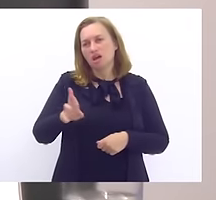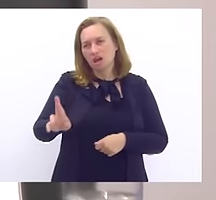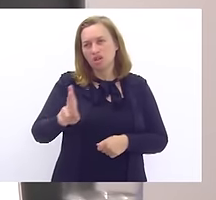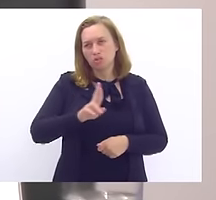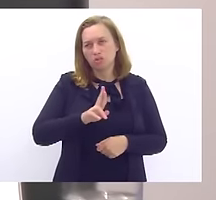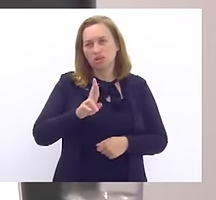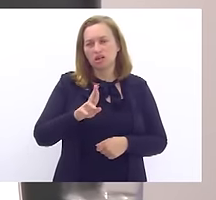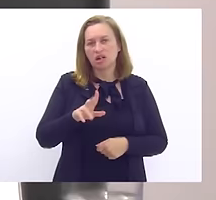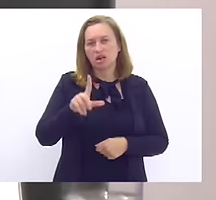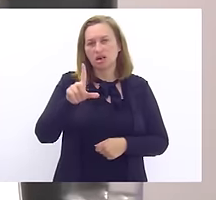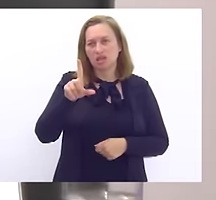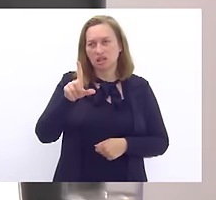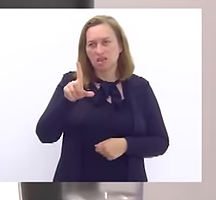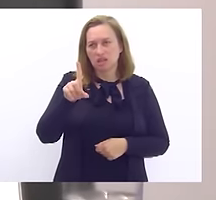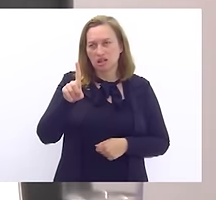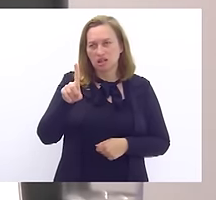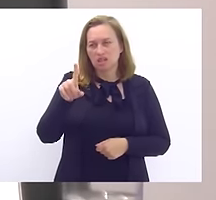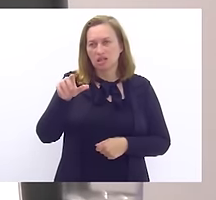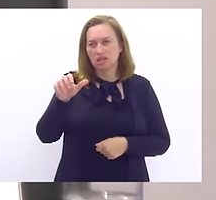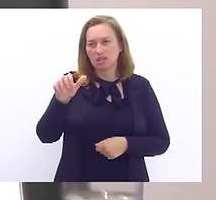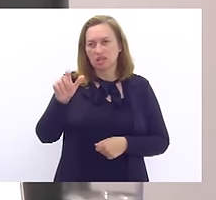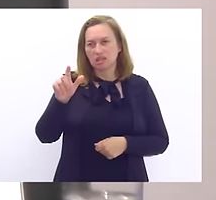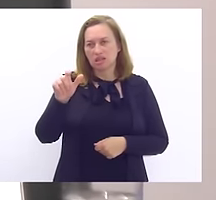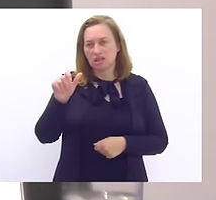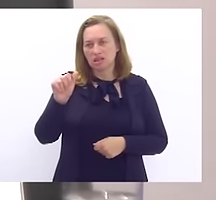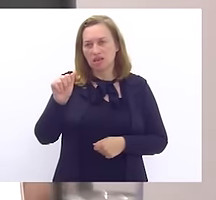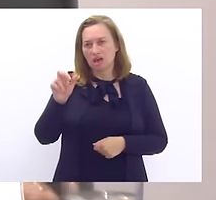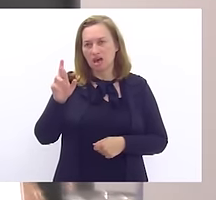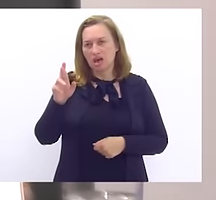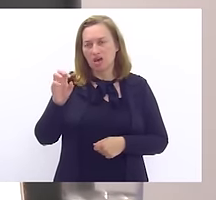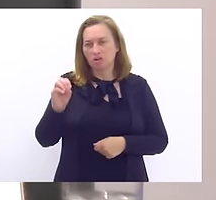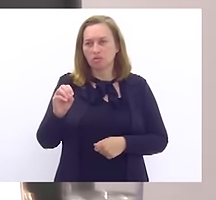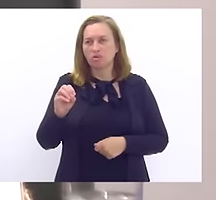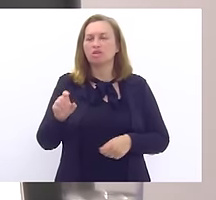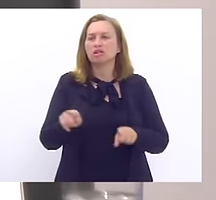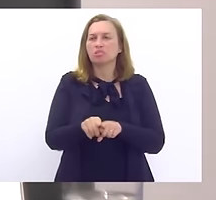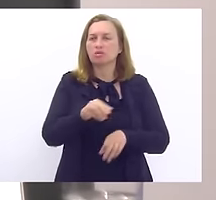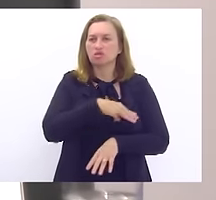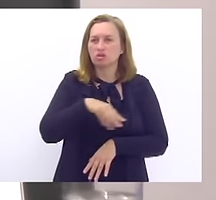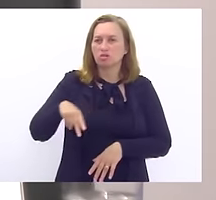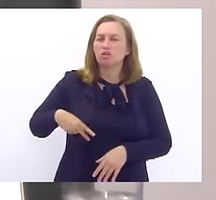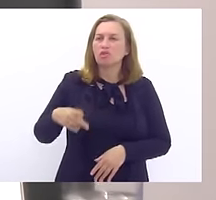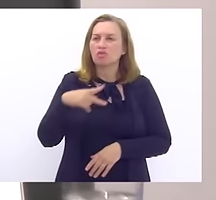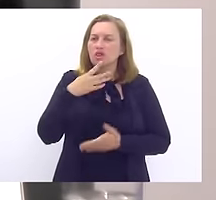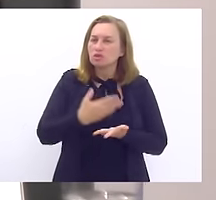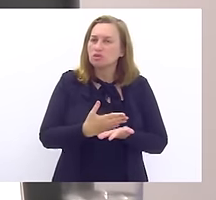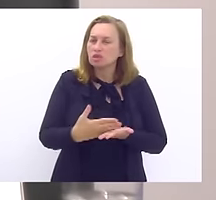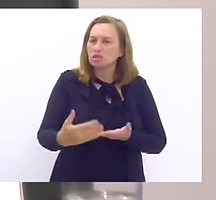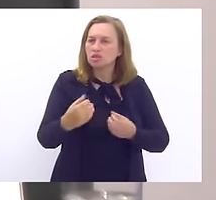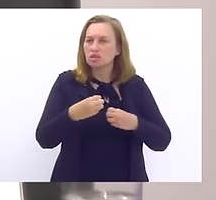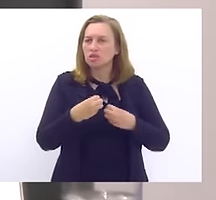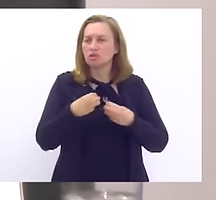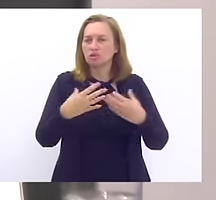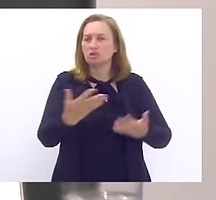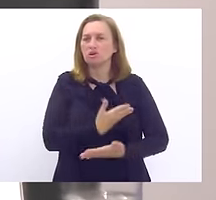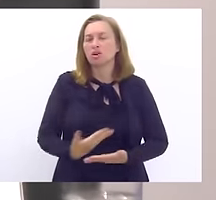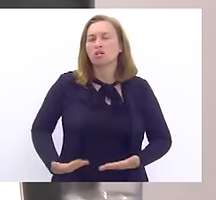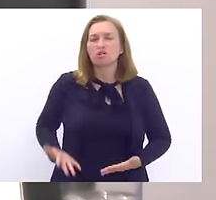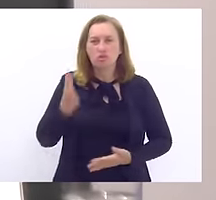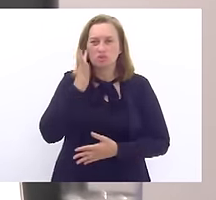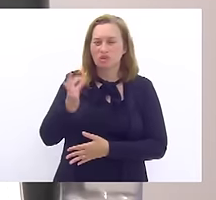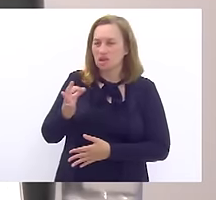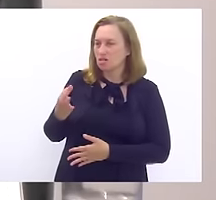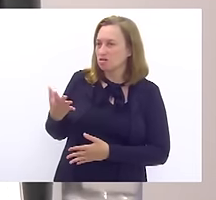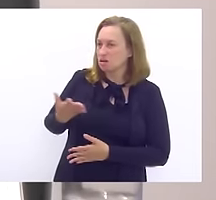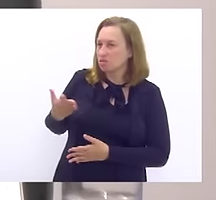né também do Ministério Público foi como eu falei no começo da audiência pública eu não sei os colegas mas eu acredito que